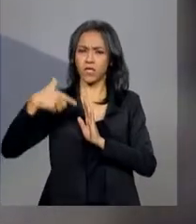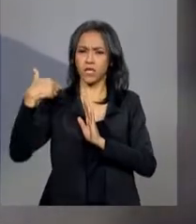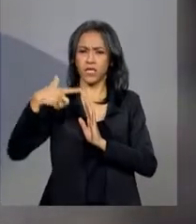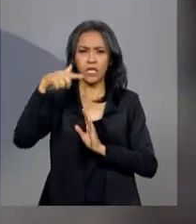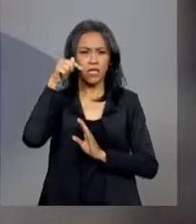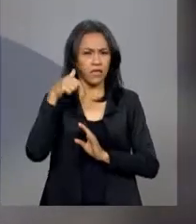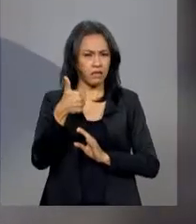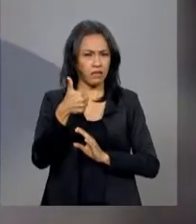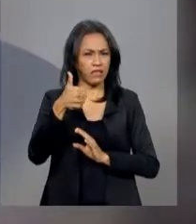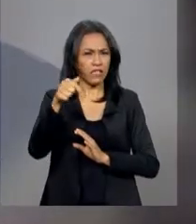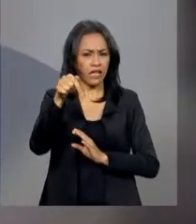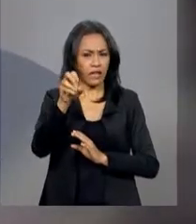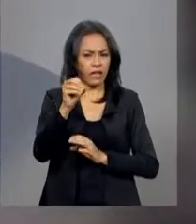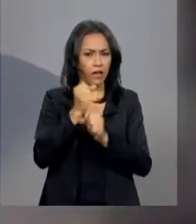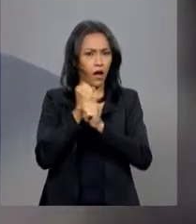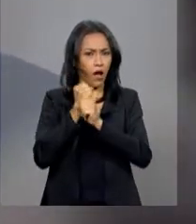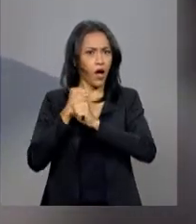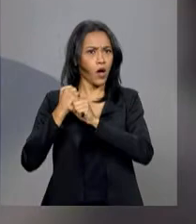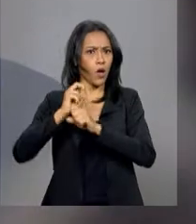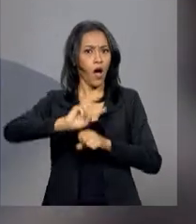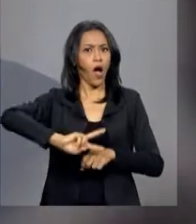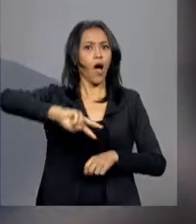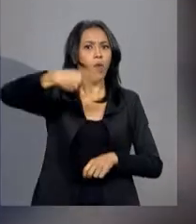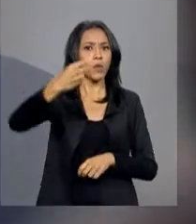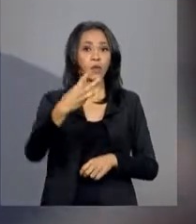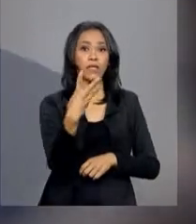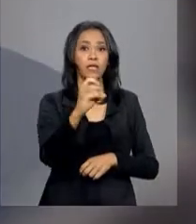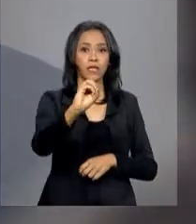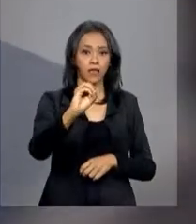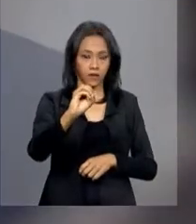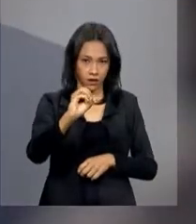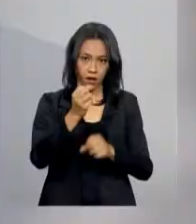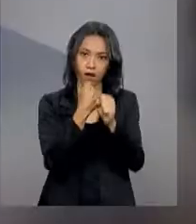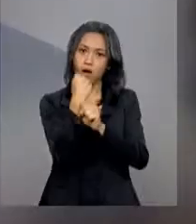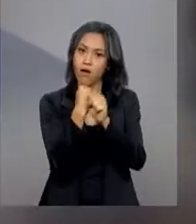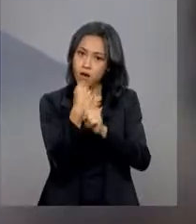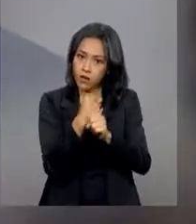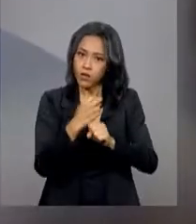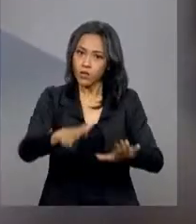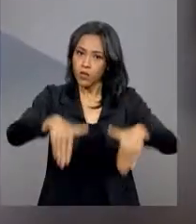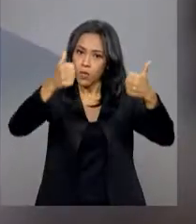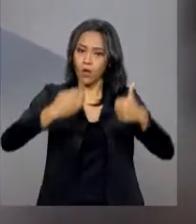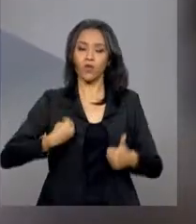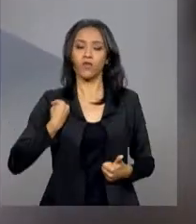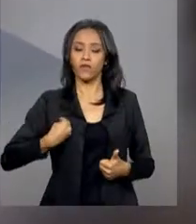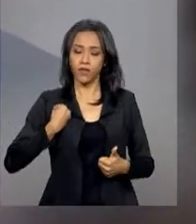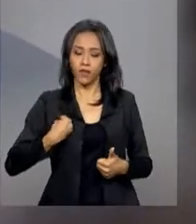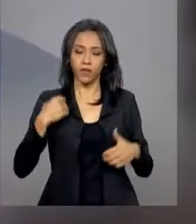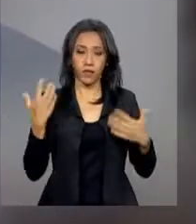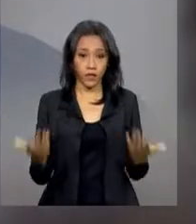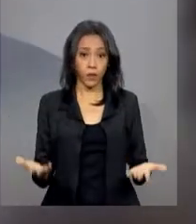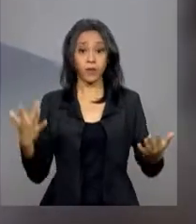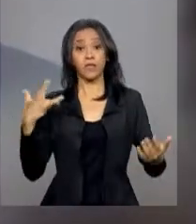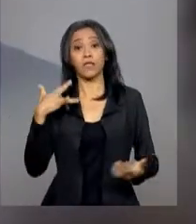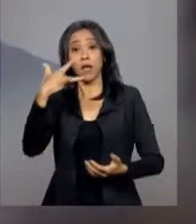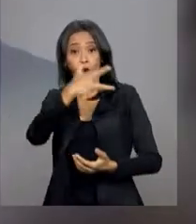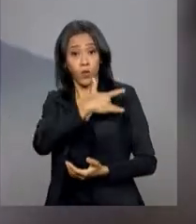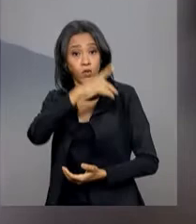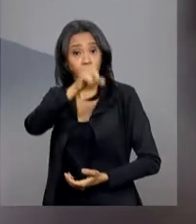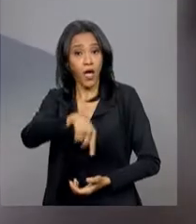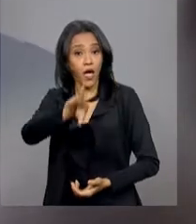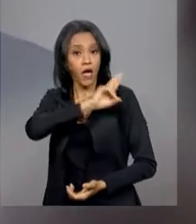nós aumentamos em 30 anos a expectativa de vida aqui no brasil saúde é uma responsabilidade de todos